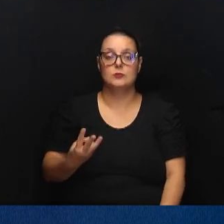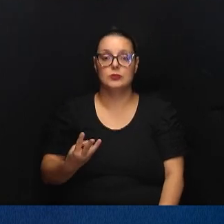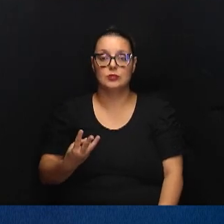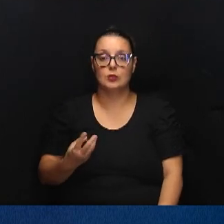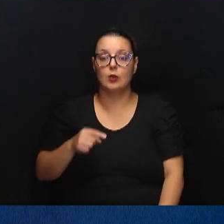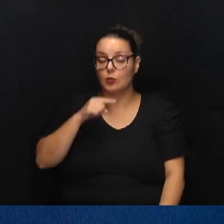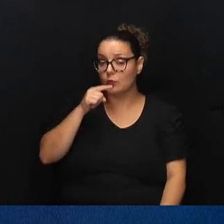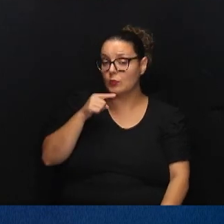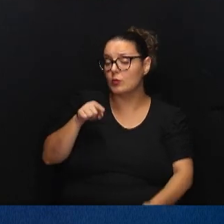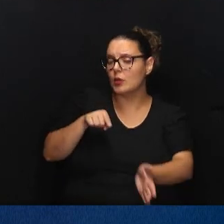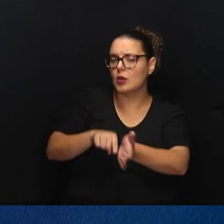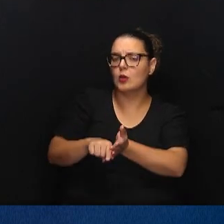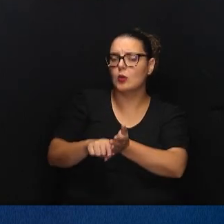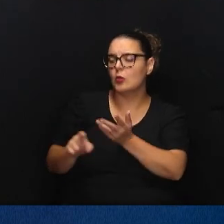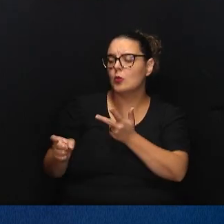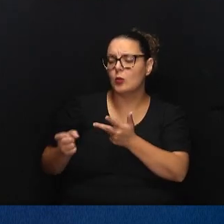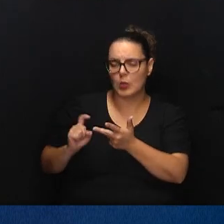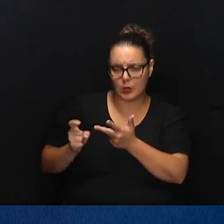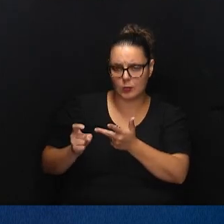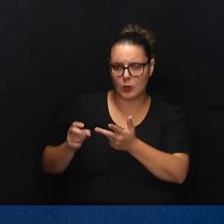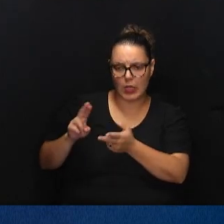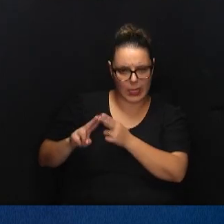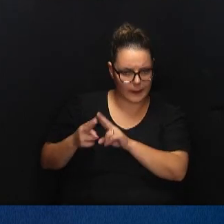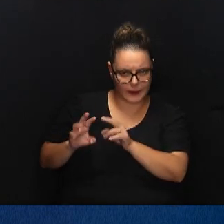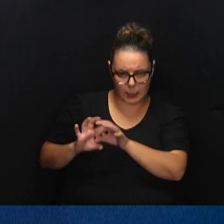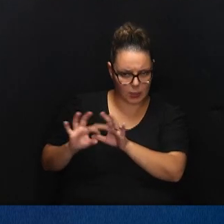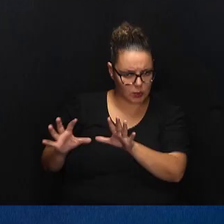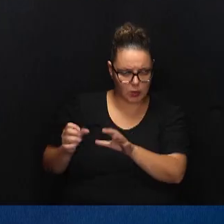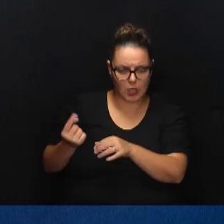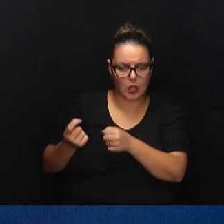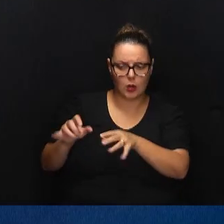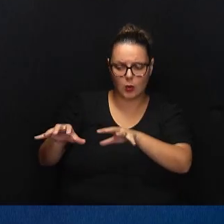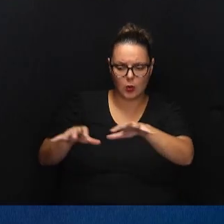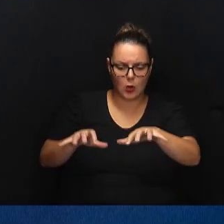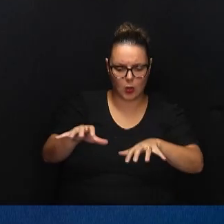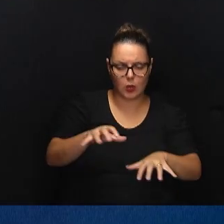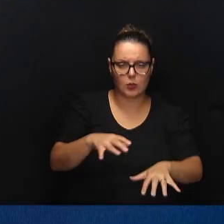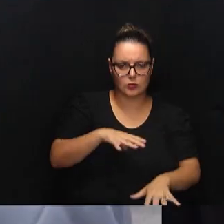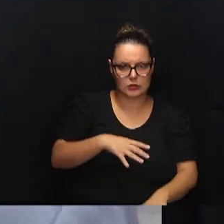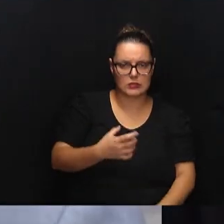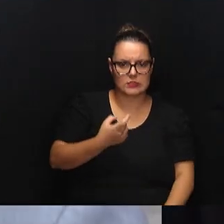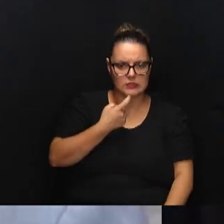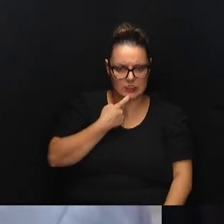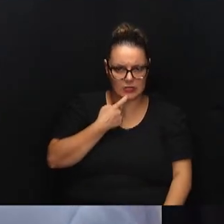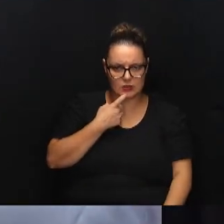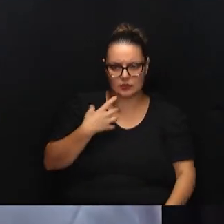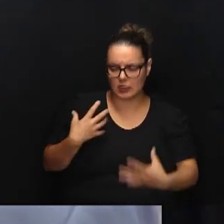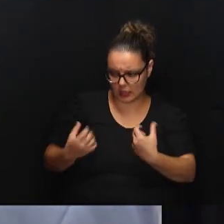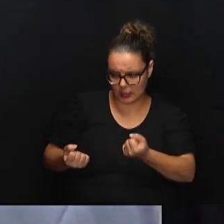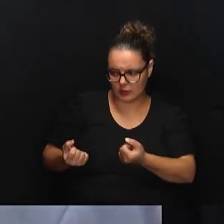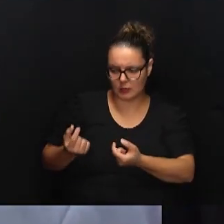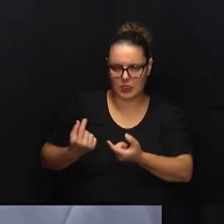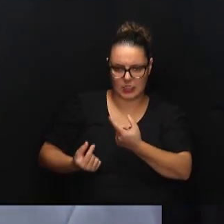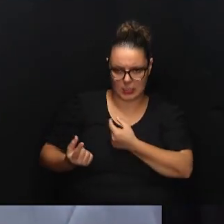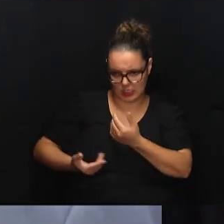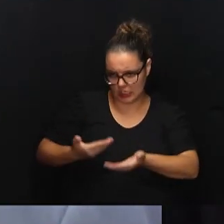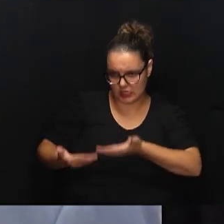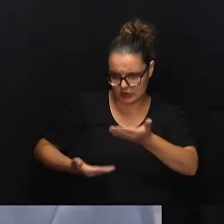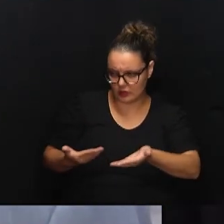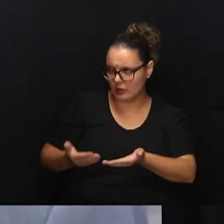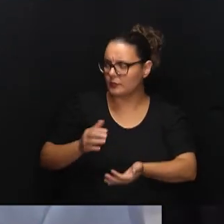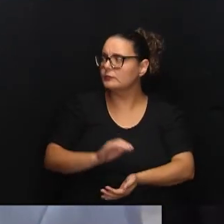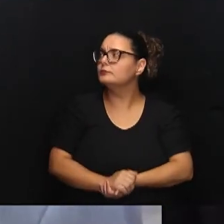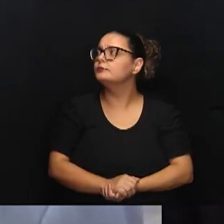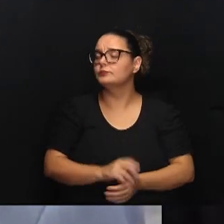o Executivo habilitou algum órgão da cidade para receber esse serviço. E essa portaria, ela traz uma